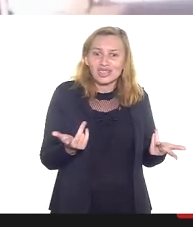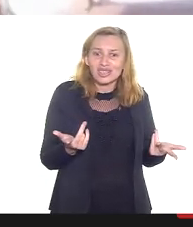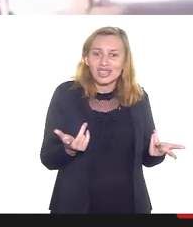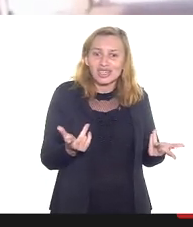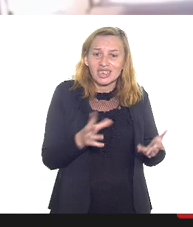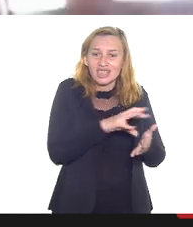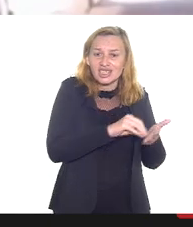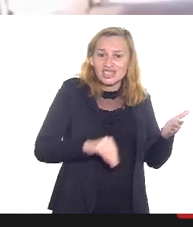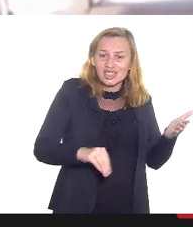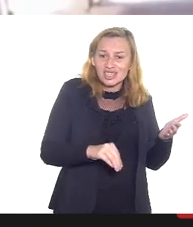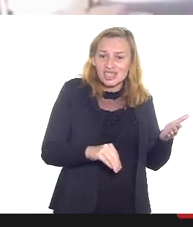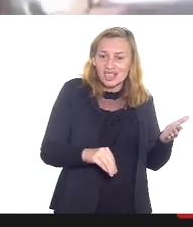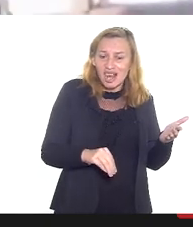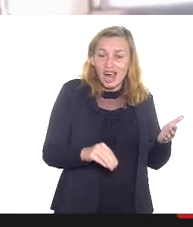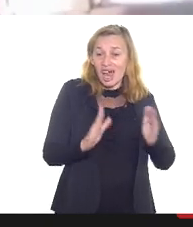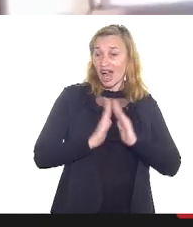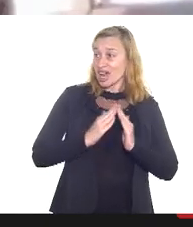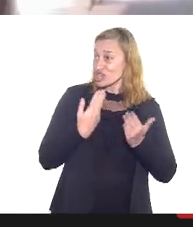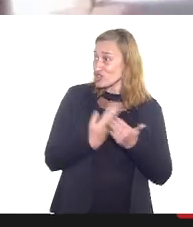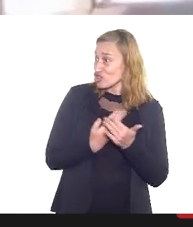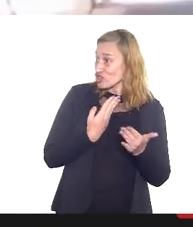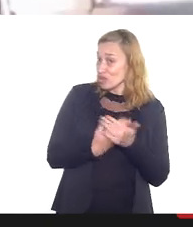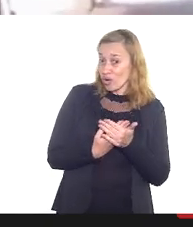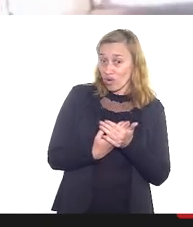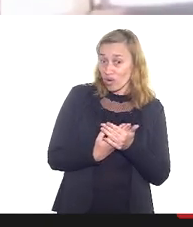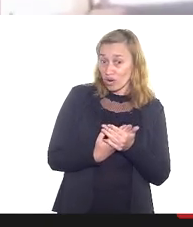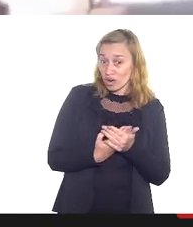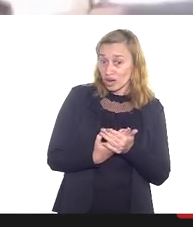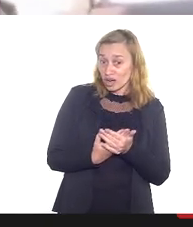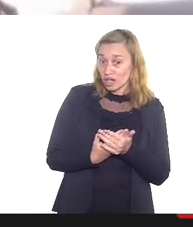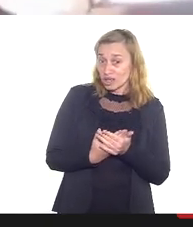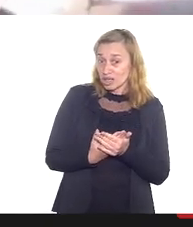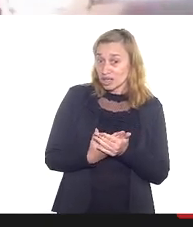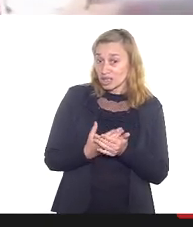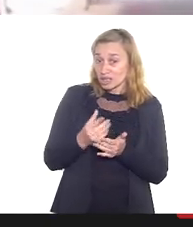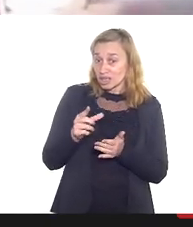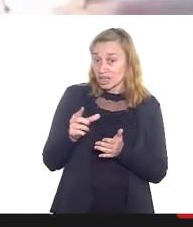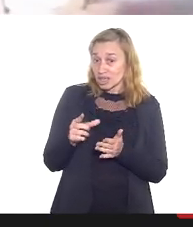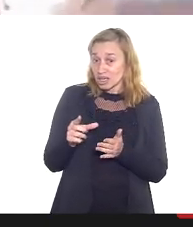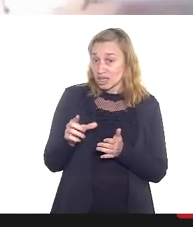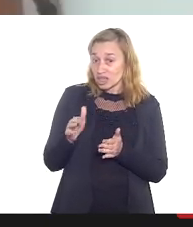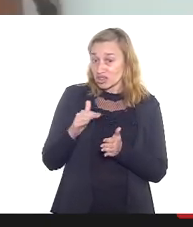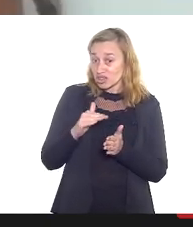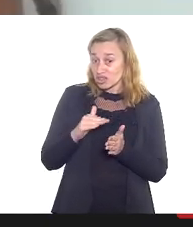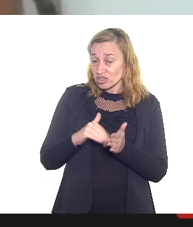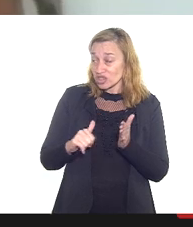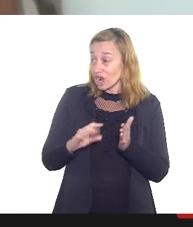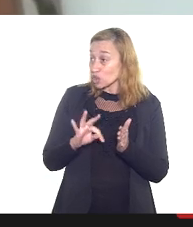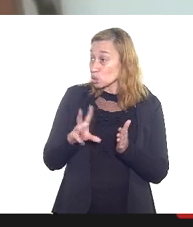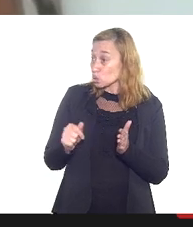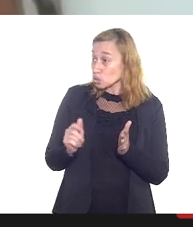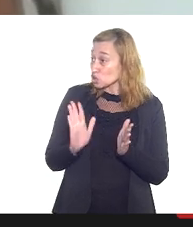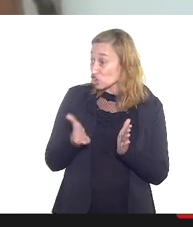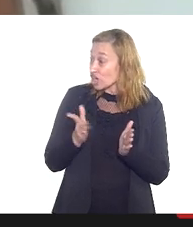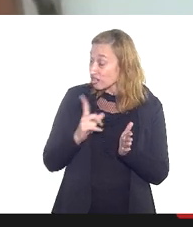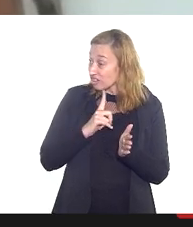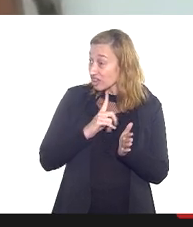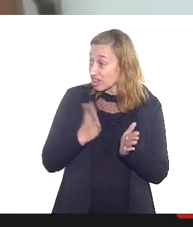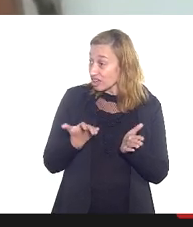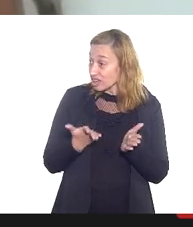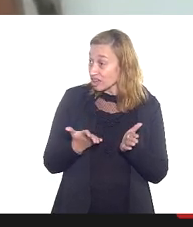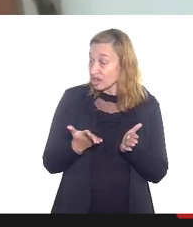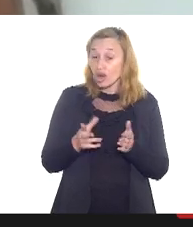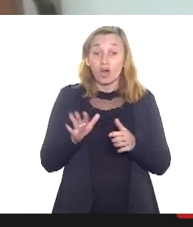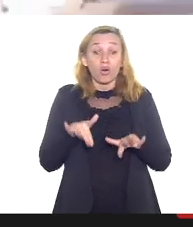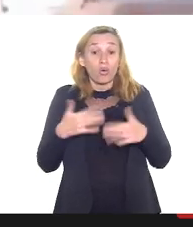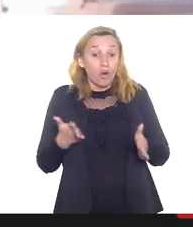que a escola tem que defender com tudo já dado. Né? Você escolhe que recurso, que itinerário você